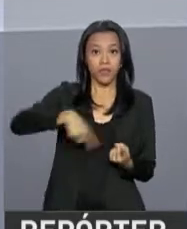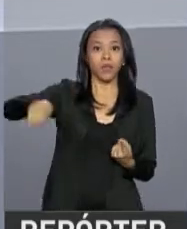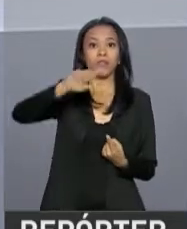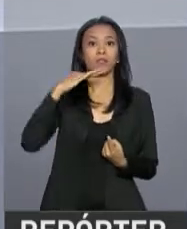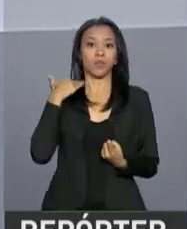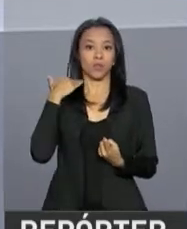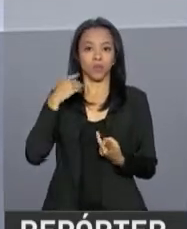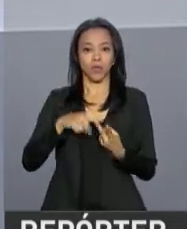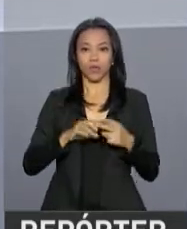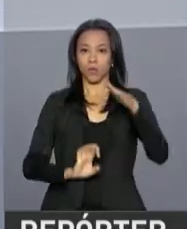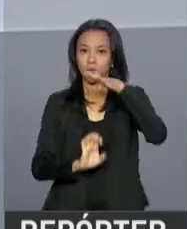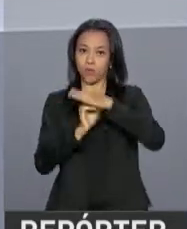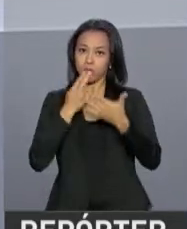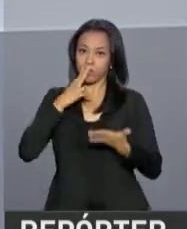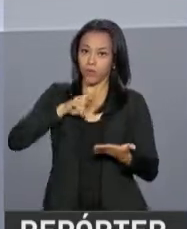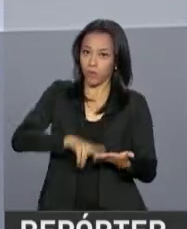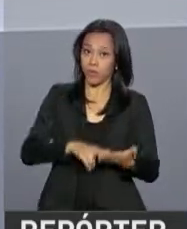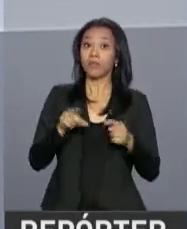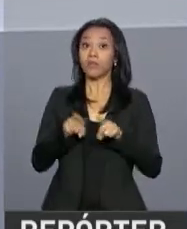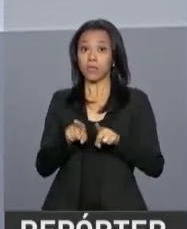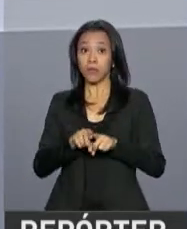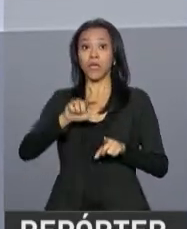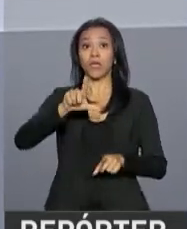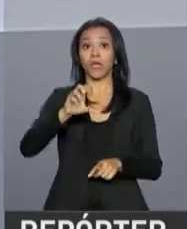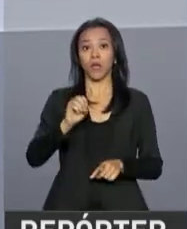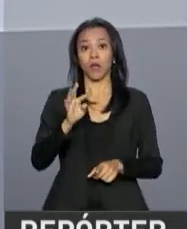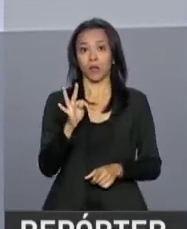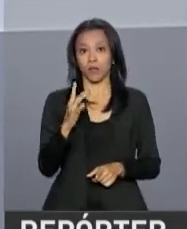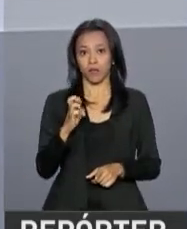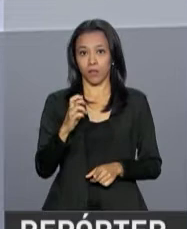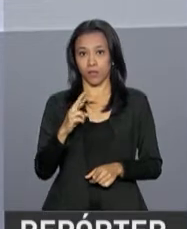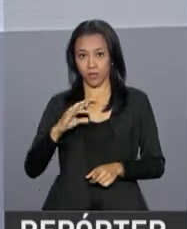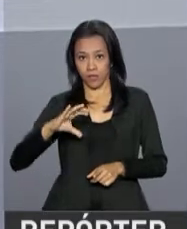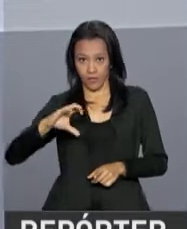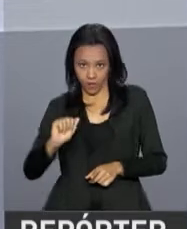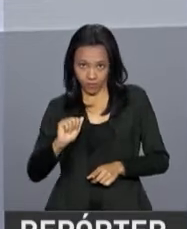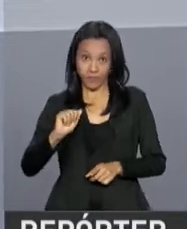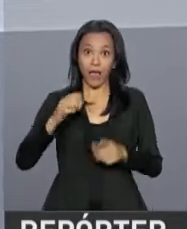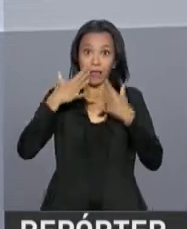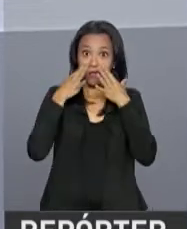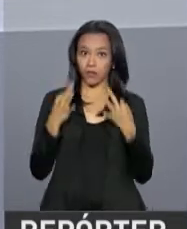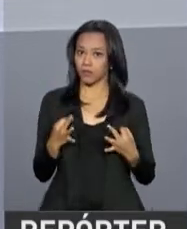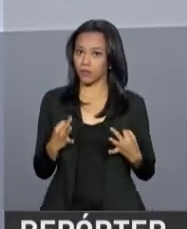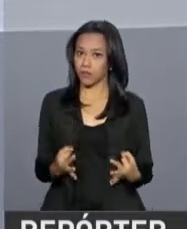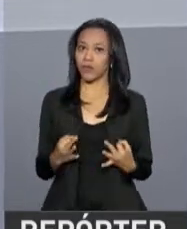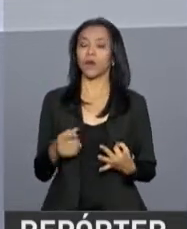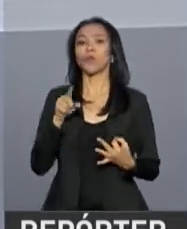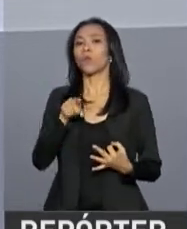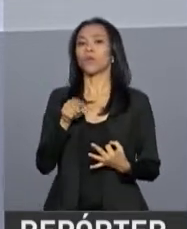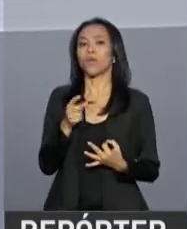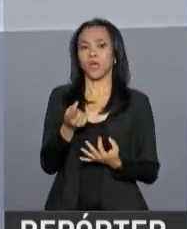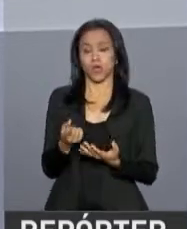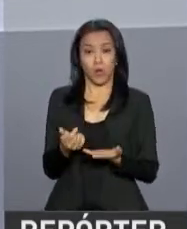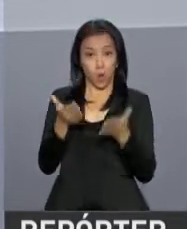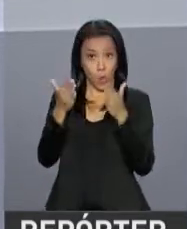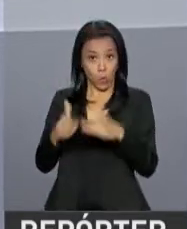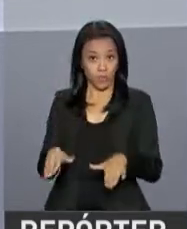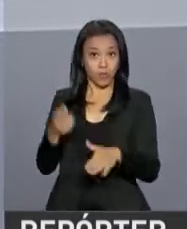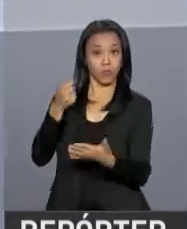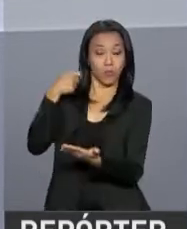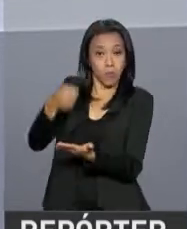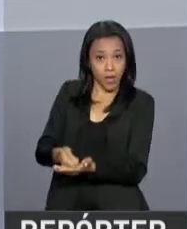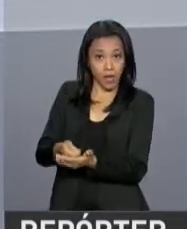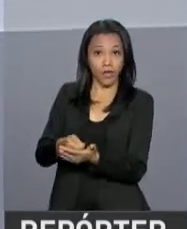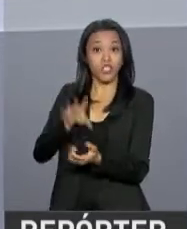agências dos correios e casas lotéricas o participante deve ter atenção com o prazo de compensação bancária de cada